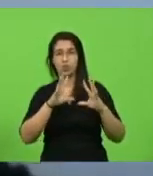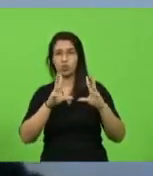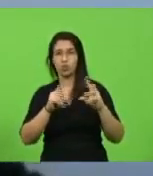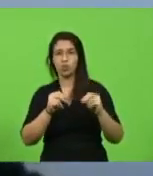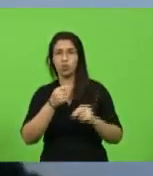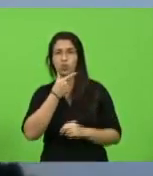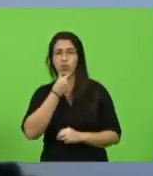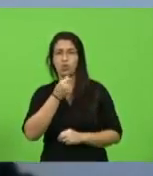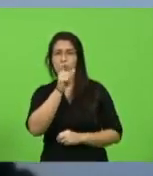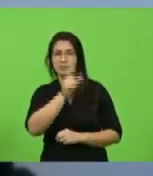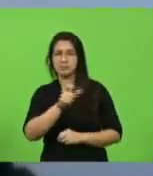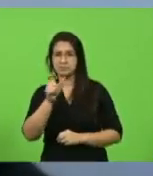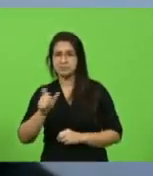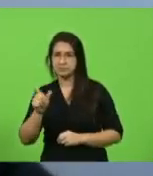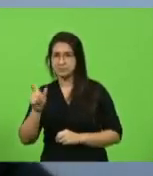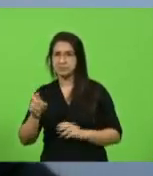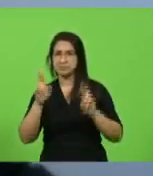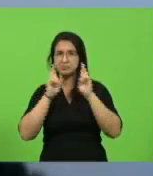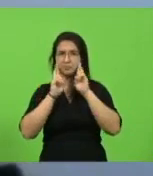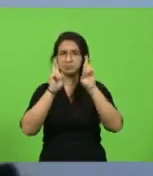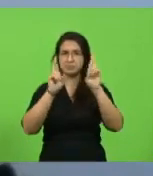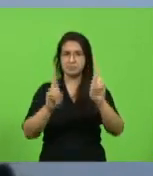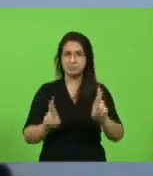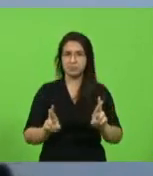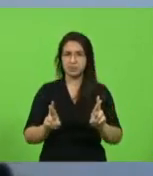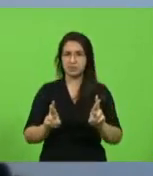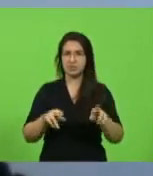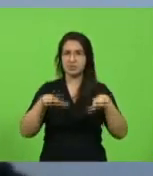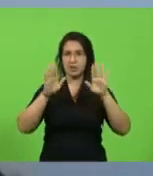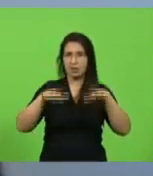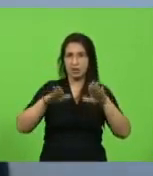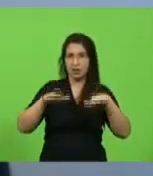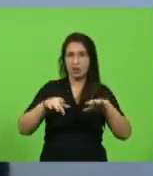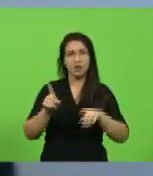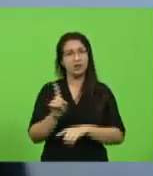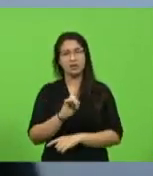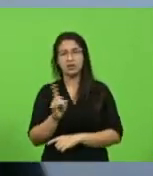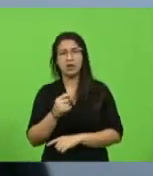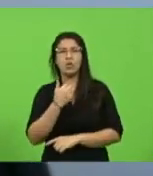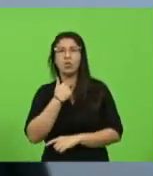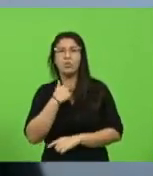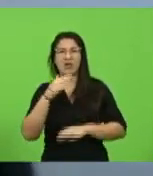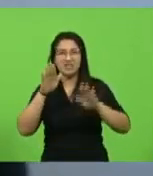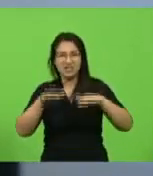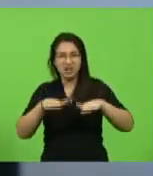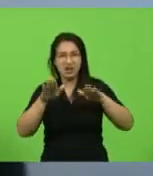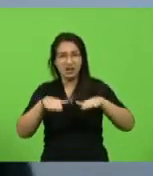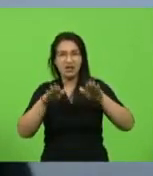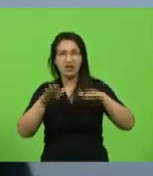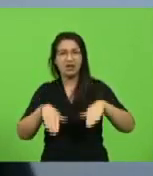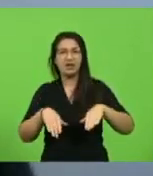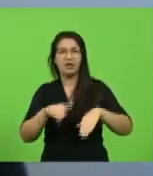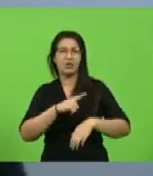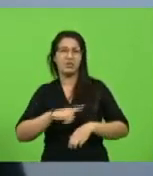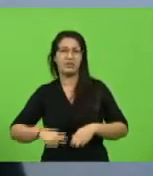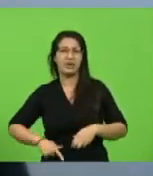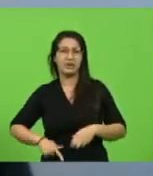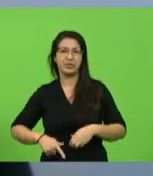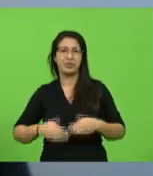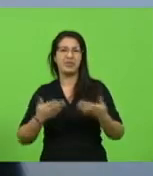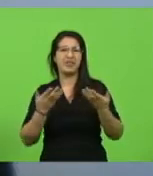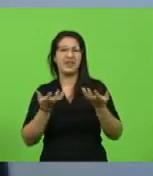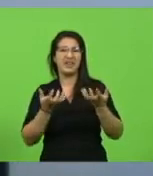como indivíduo e nenhum venerado. Não se pode venerar o governante ao ponto de